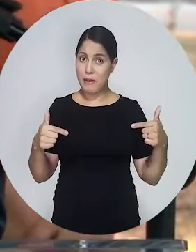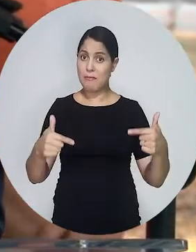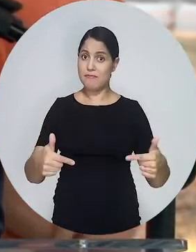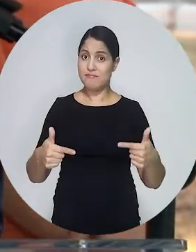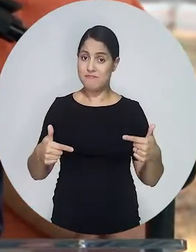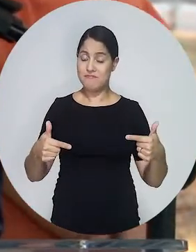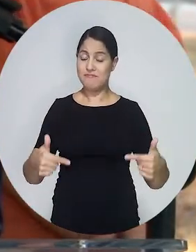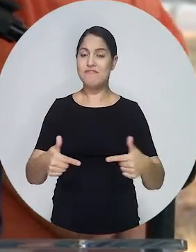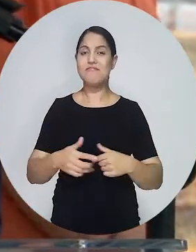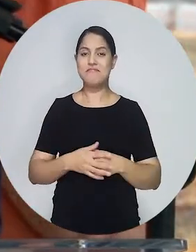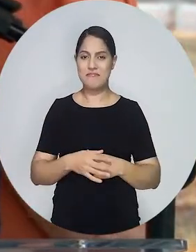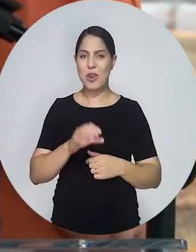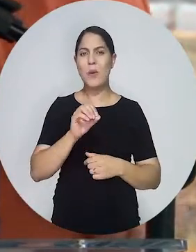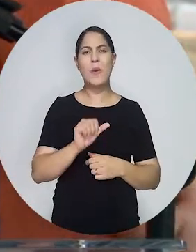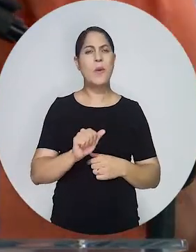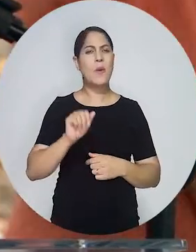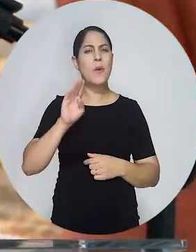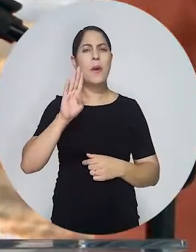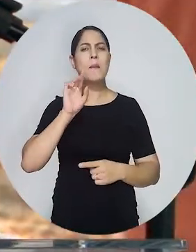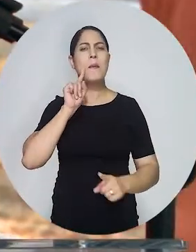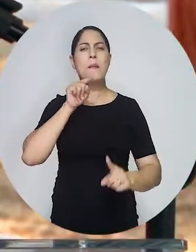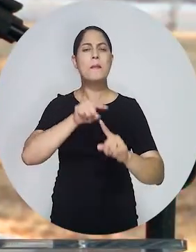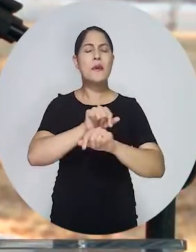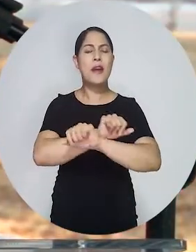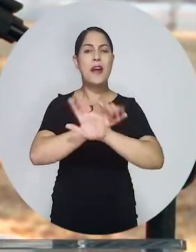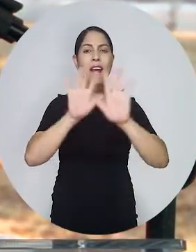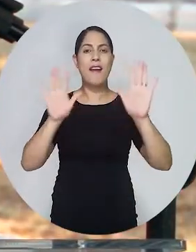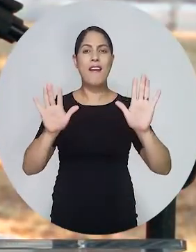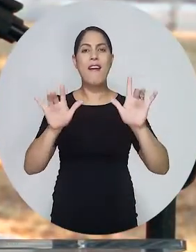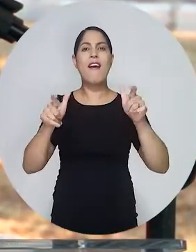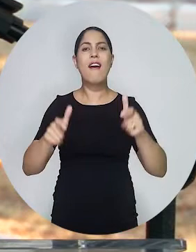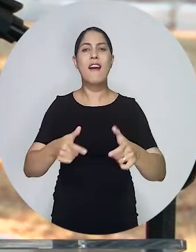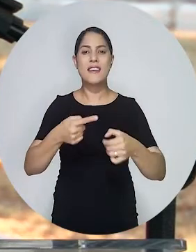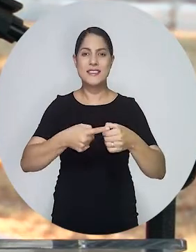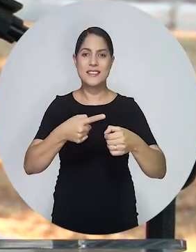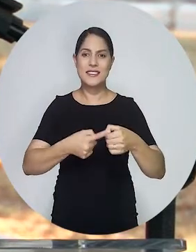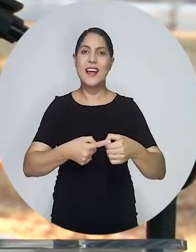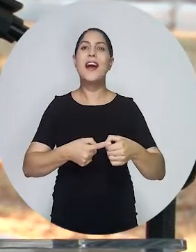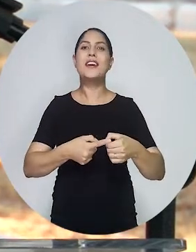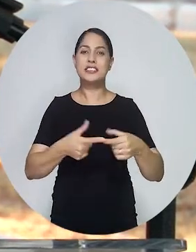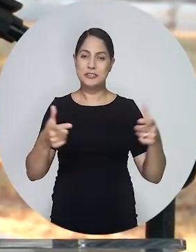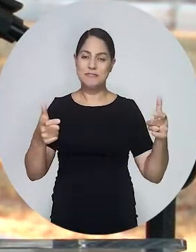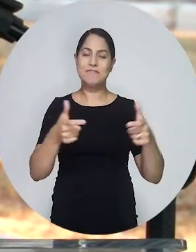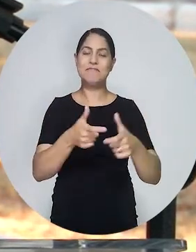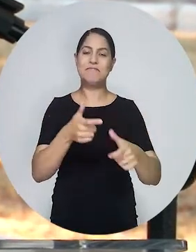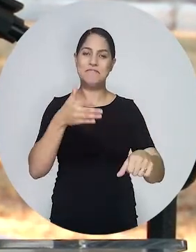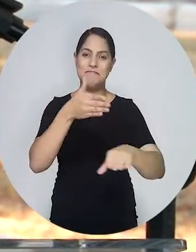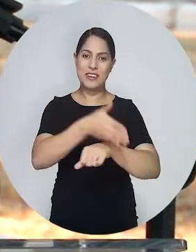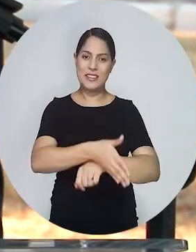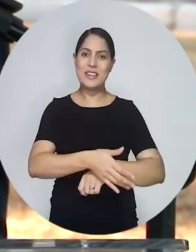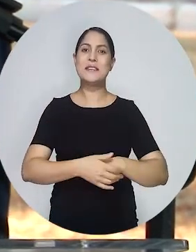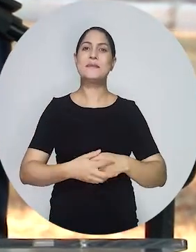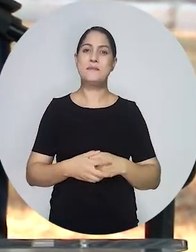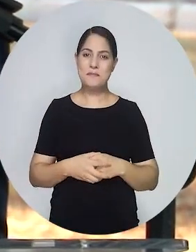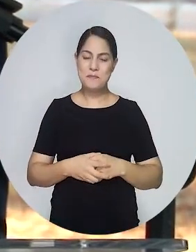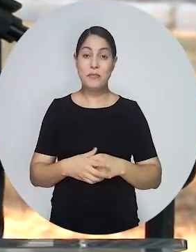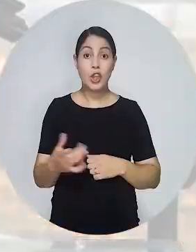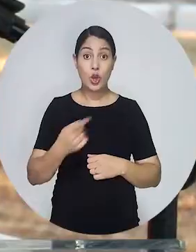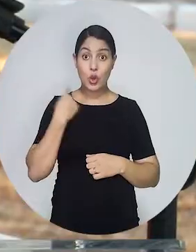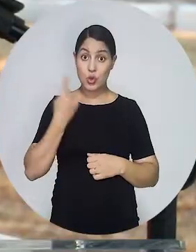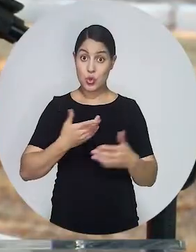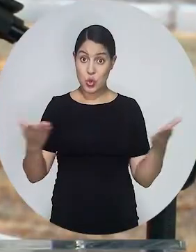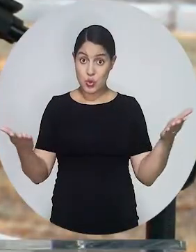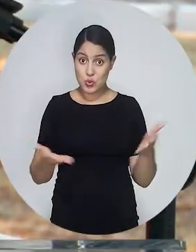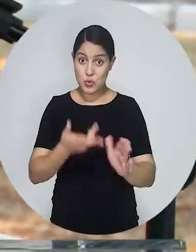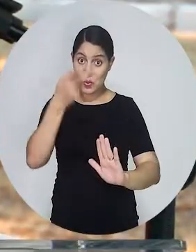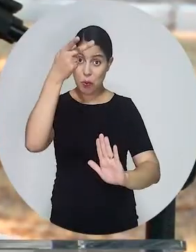Ordem e levar o Conselho Federal da Ordem dos Advogados do Brasil ao encontro da advocacia do interior do nosso país. É